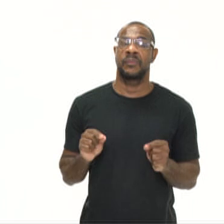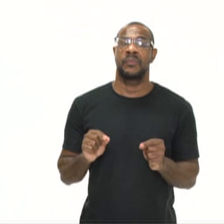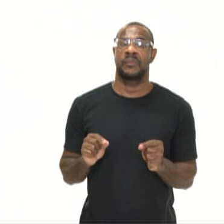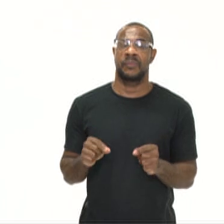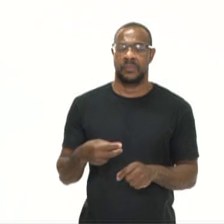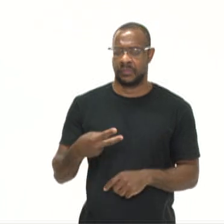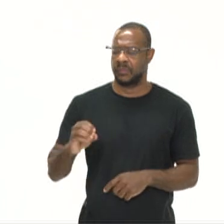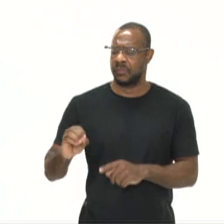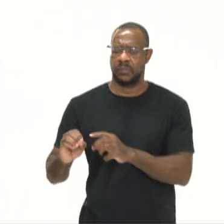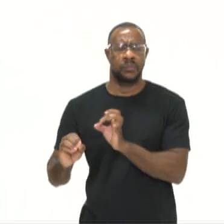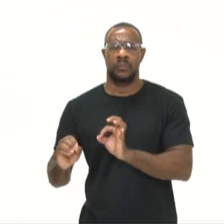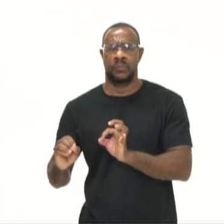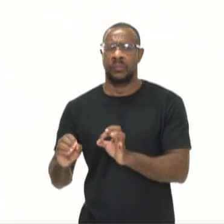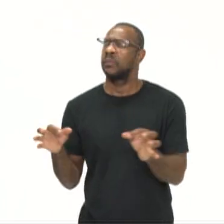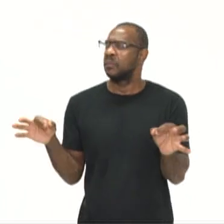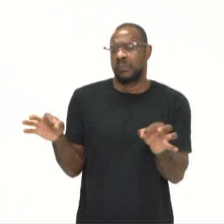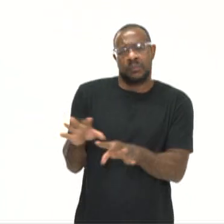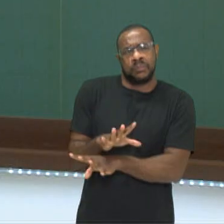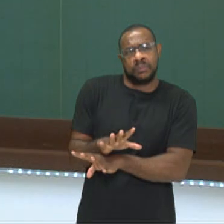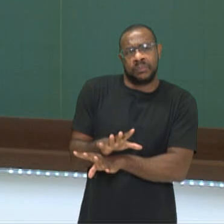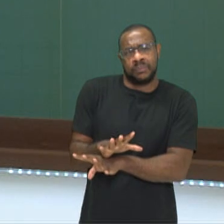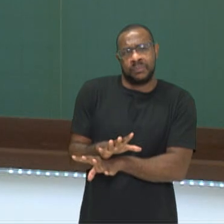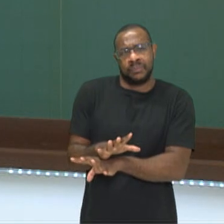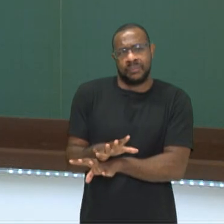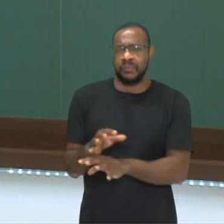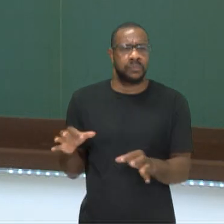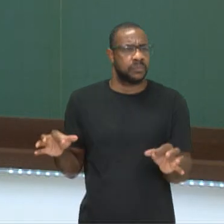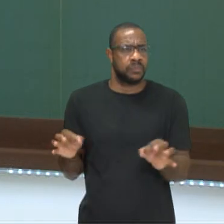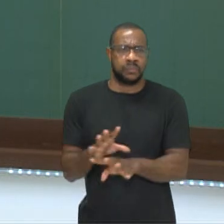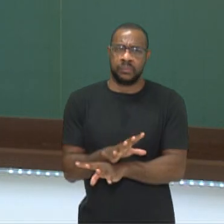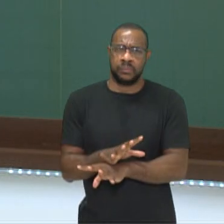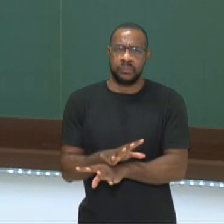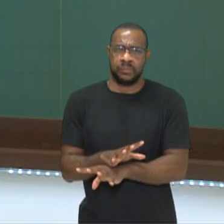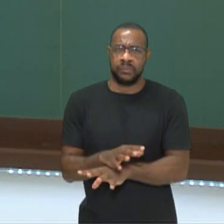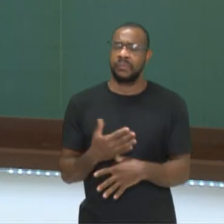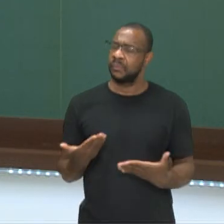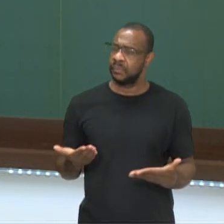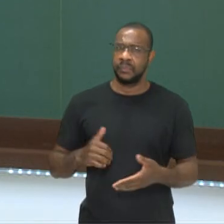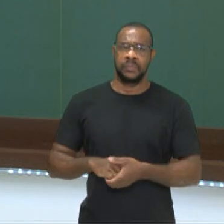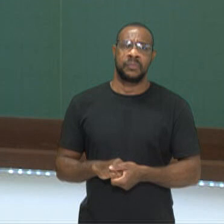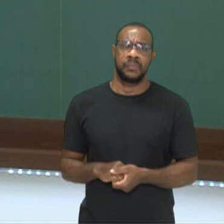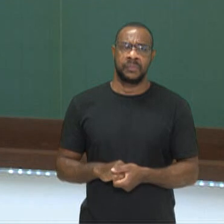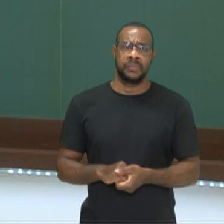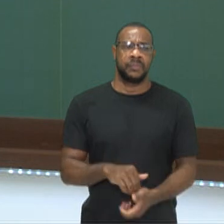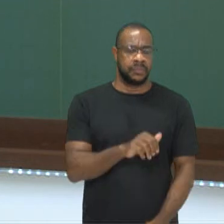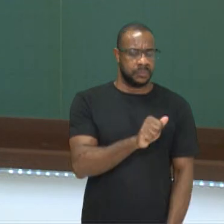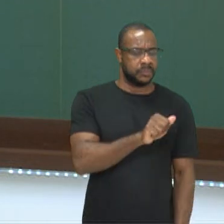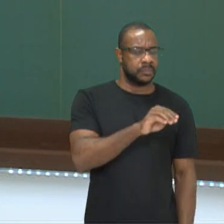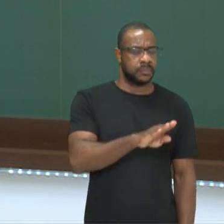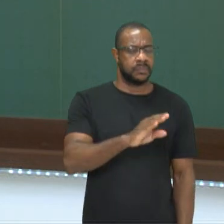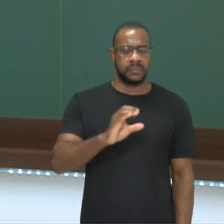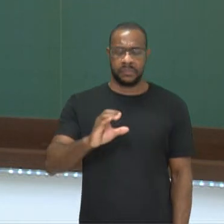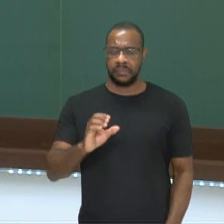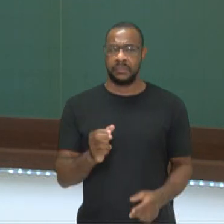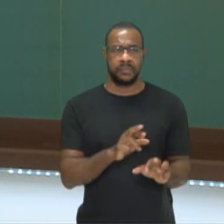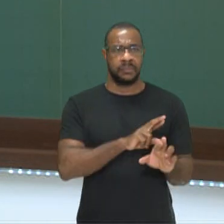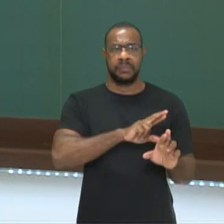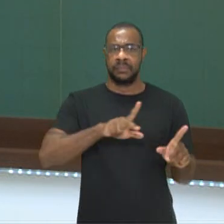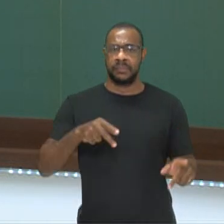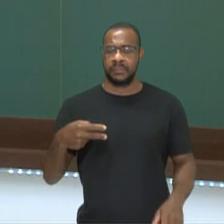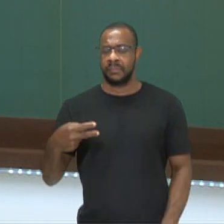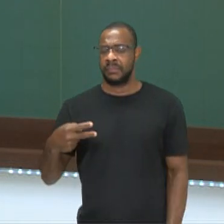é completa, ok? Ficou certinho essa equação, com todos os coeficientes diferentes de